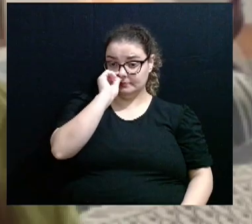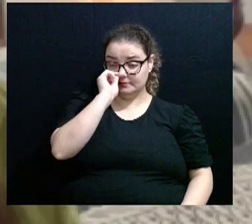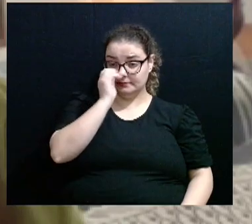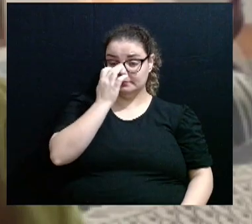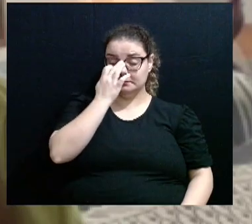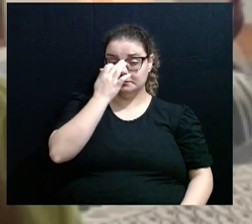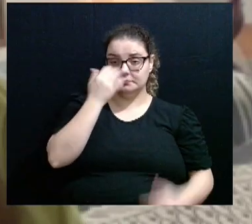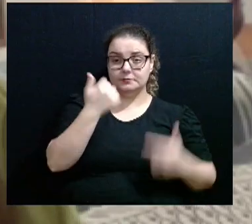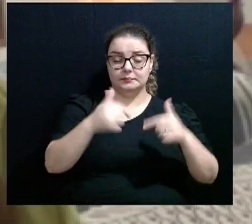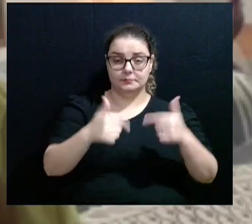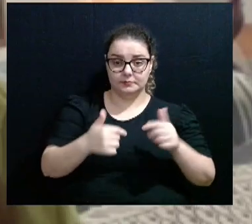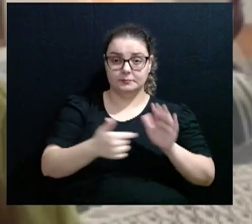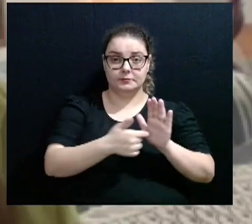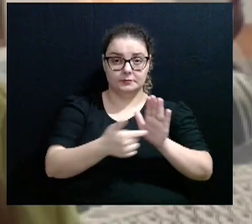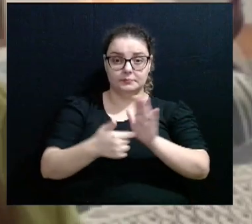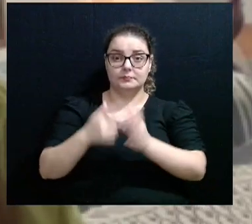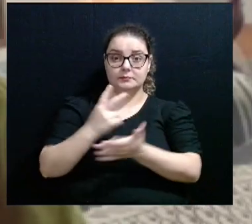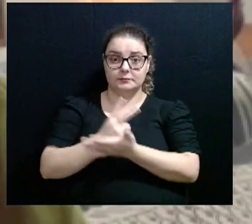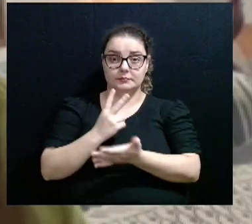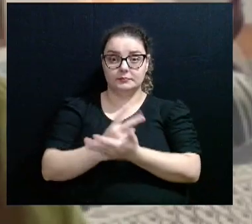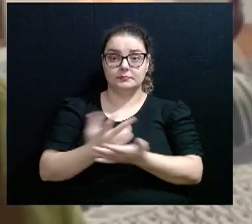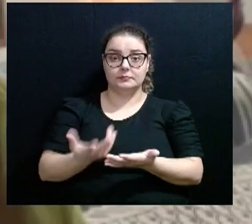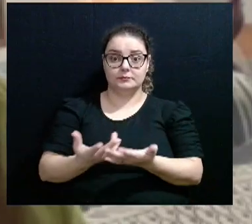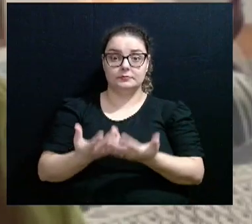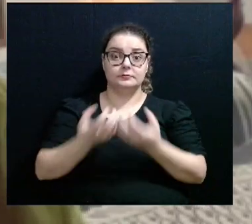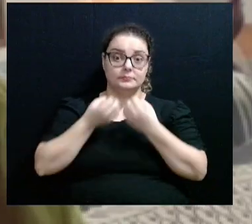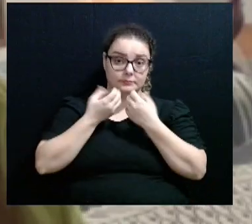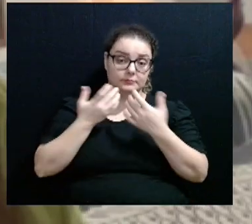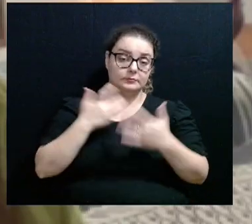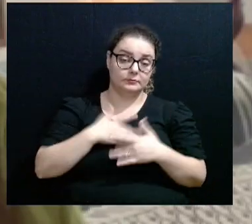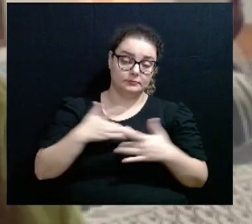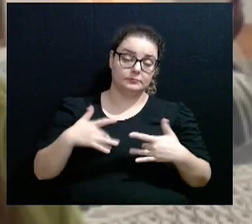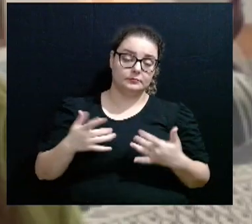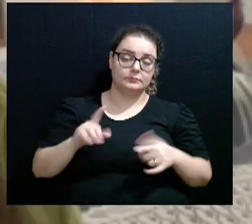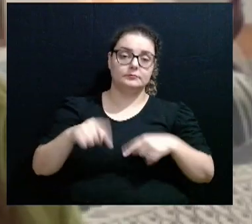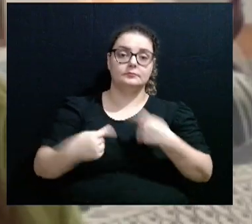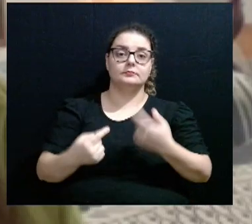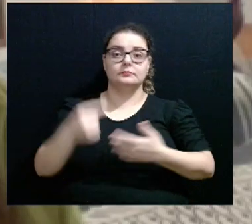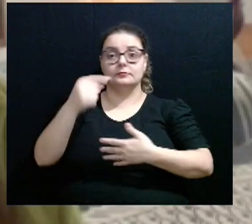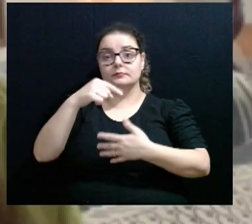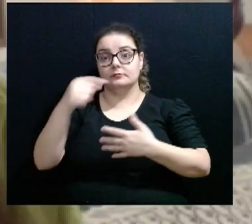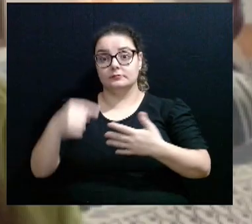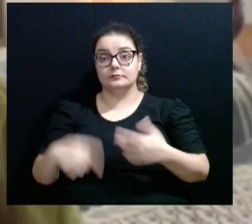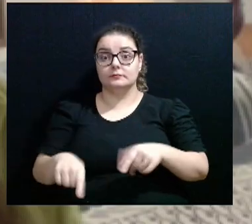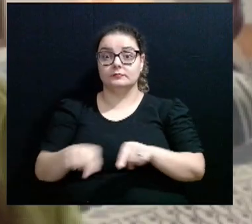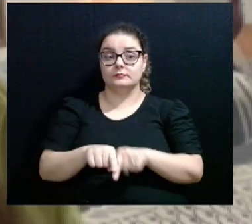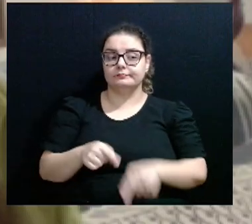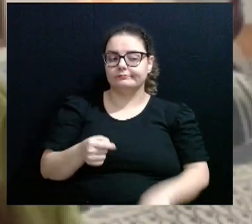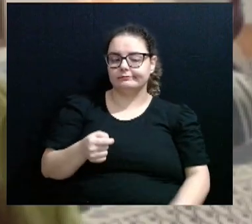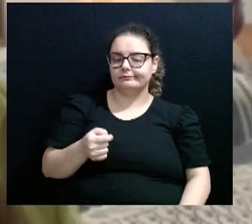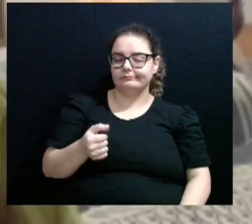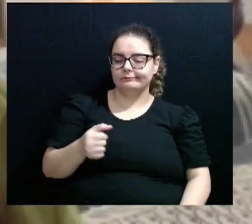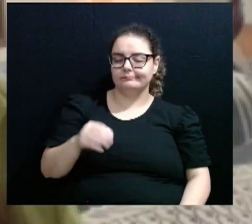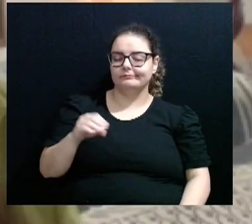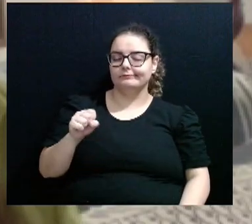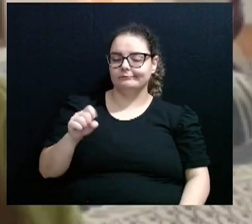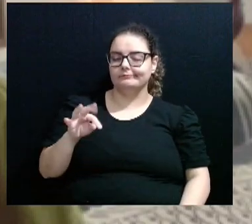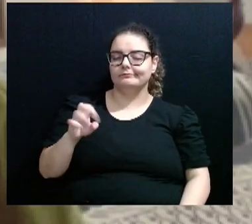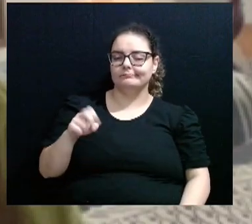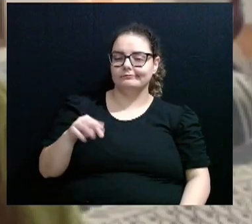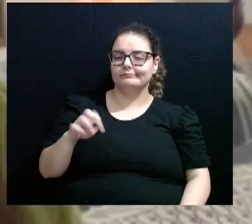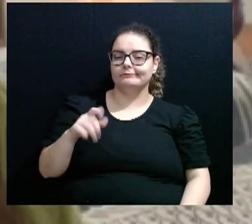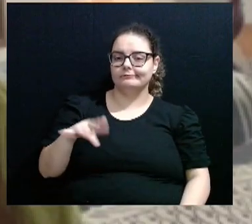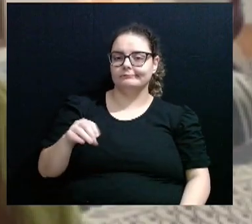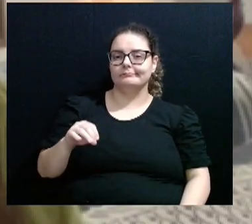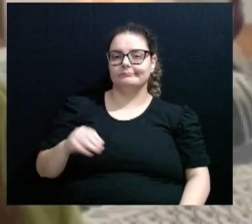que a gente é super bem-sucedido. E os outros aspectos também, quase que a ostentação que a gente vive nas redes sociais por